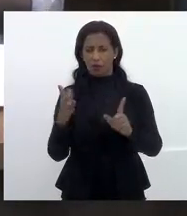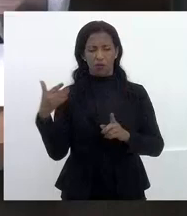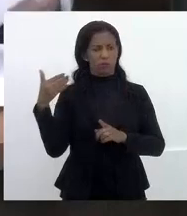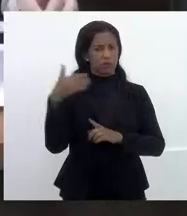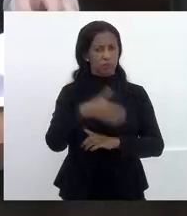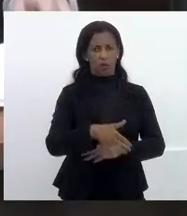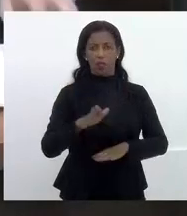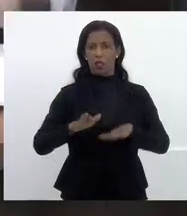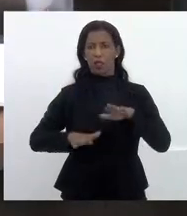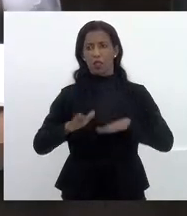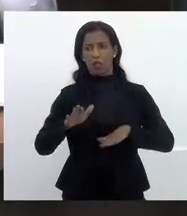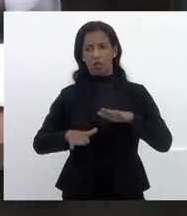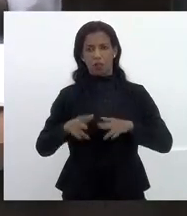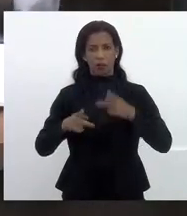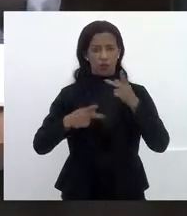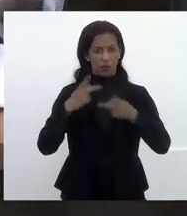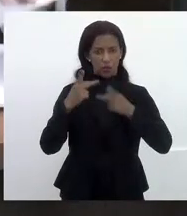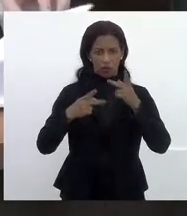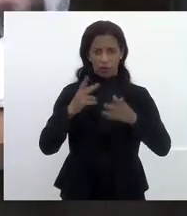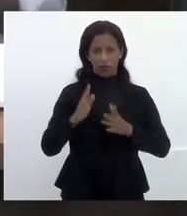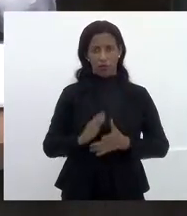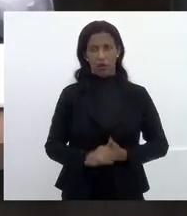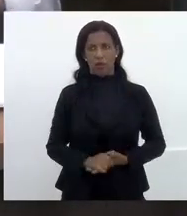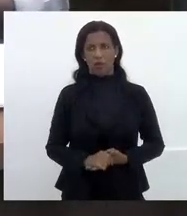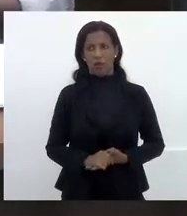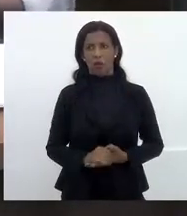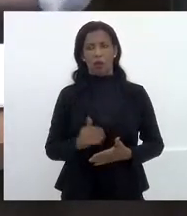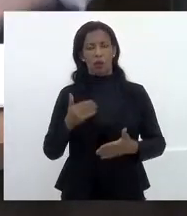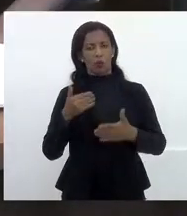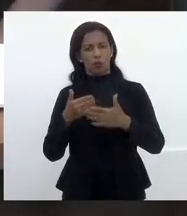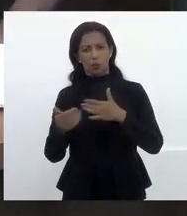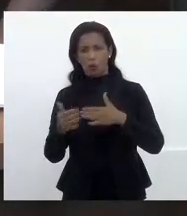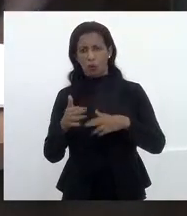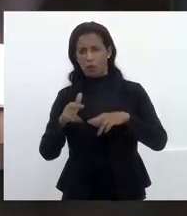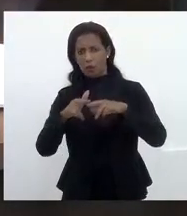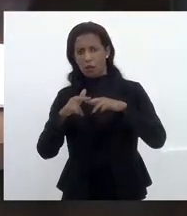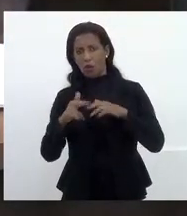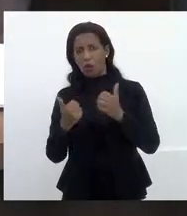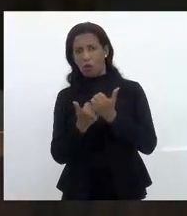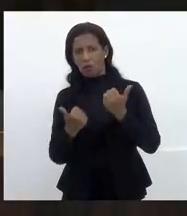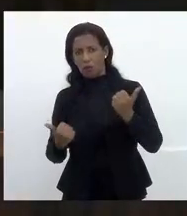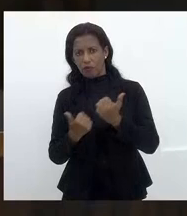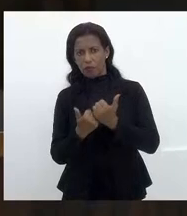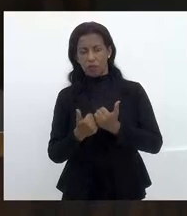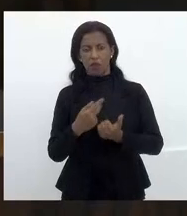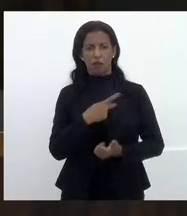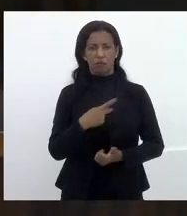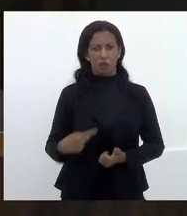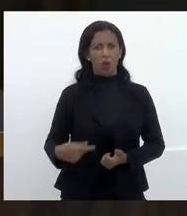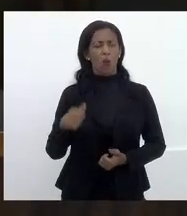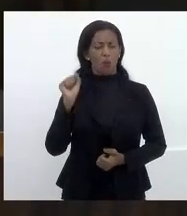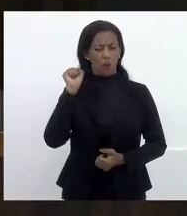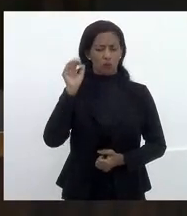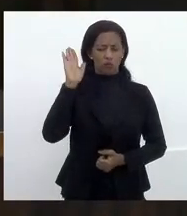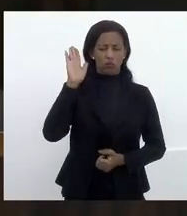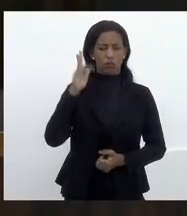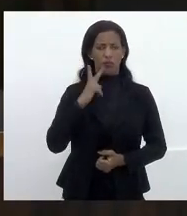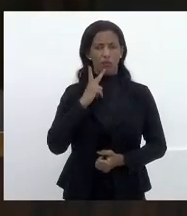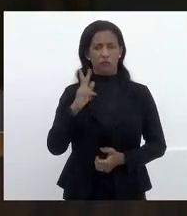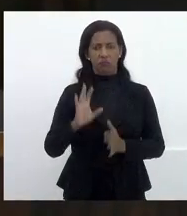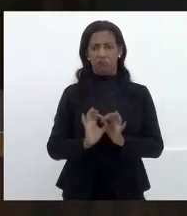intervenção Independente da sua fala formal qualquer intervenção como vice-presidente da comissão que queira a sinalizar e fazer ela